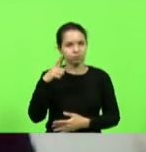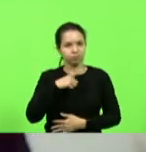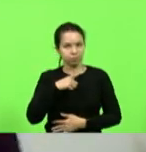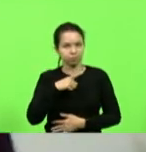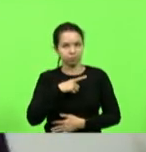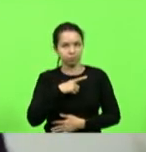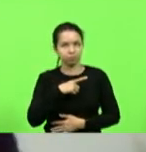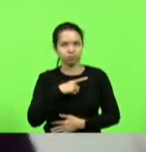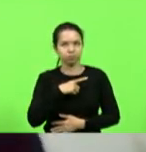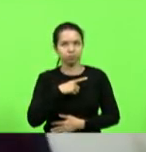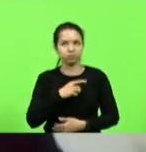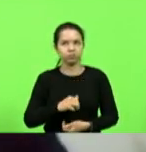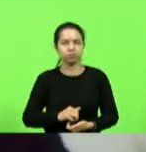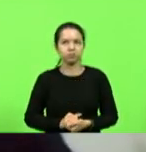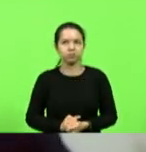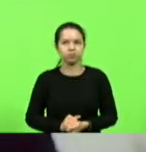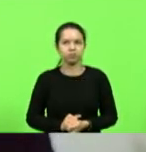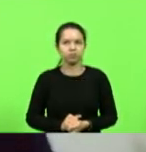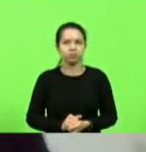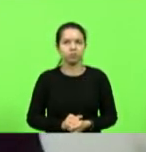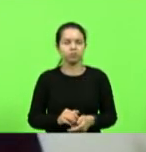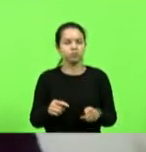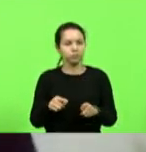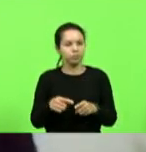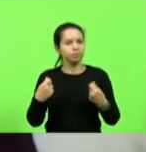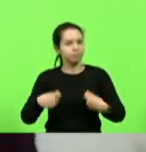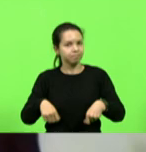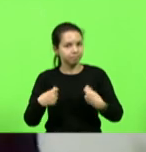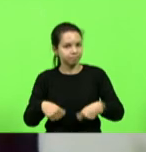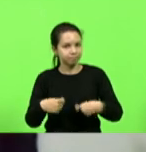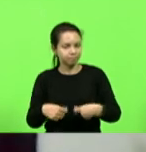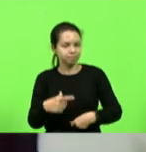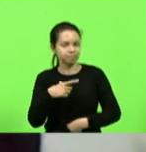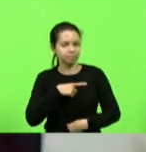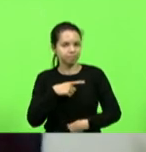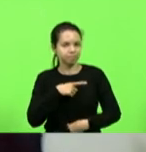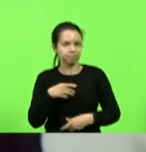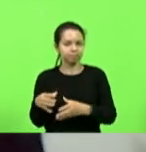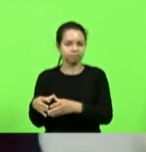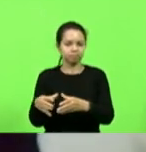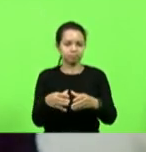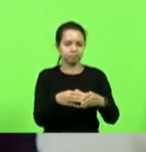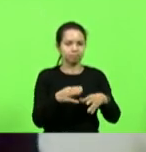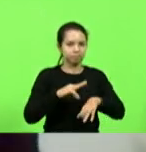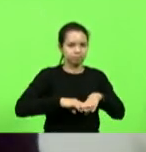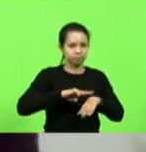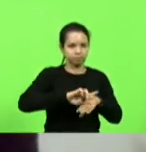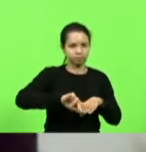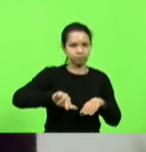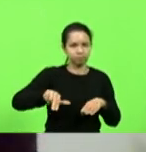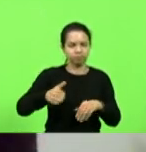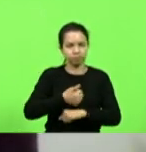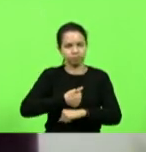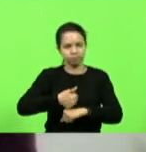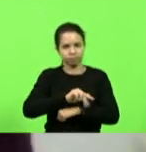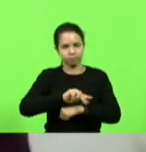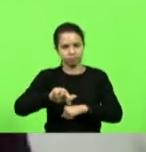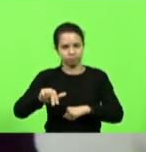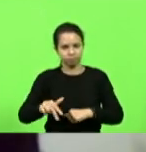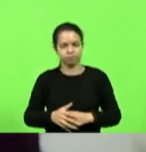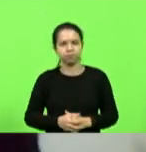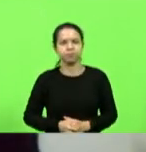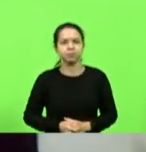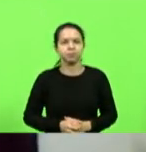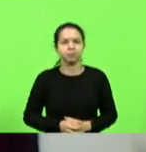né, aliás, da necessidade de termos essa equipe multiprofissional. Mas eu também quero dizer aqui, eu sempre